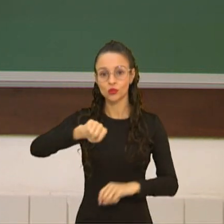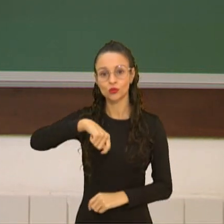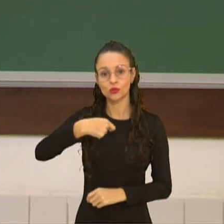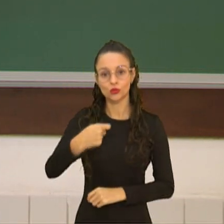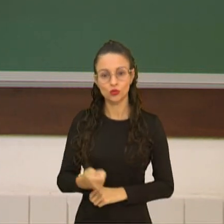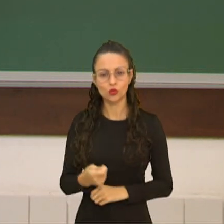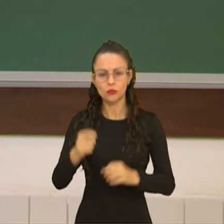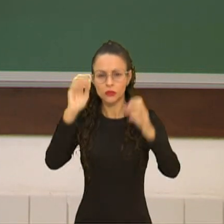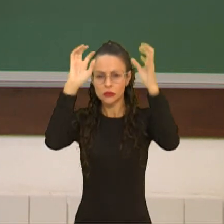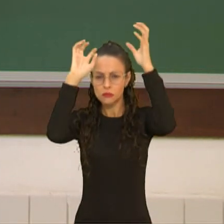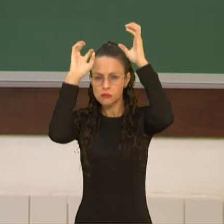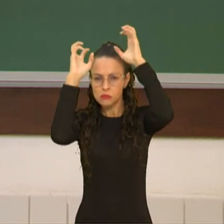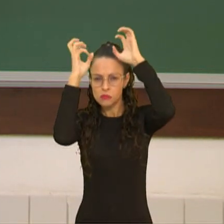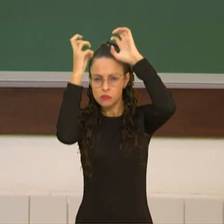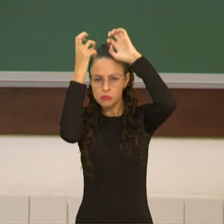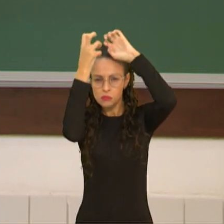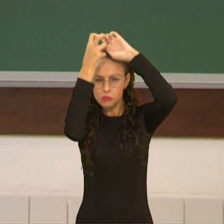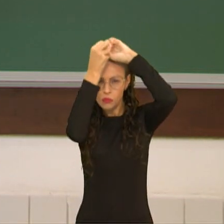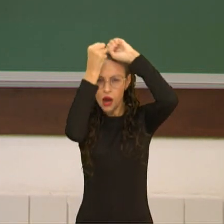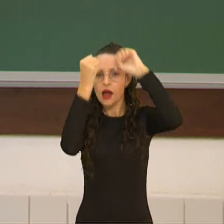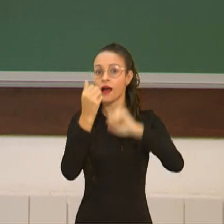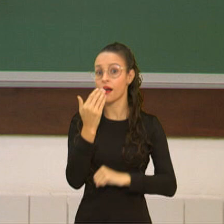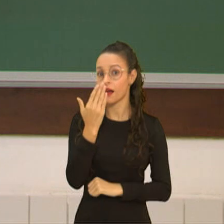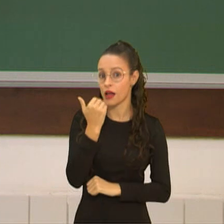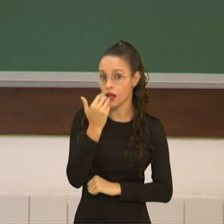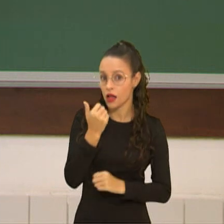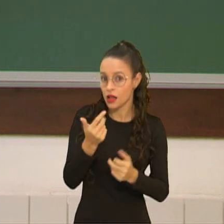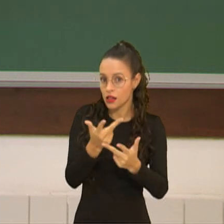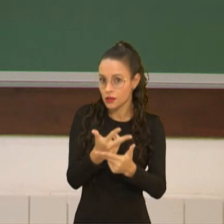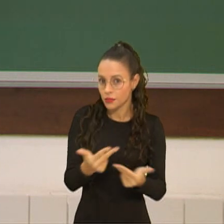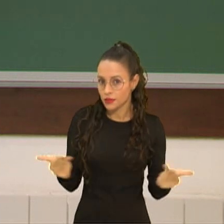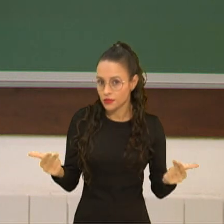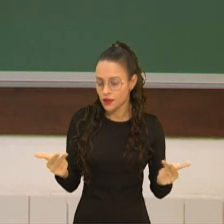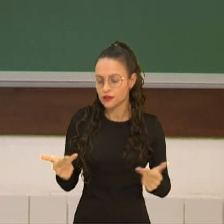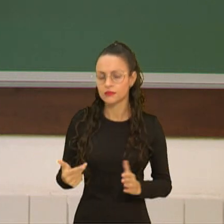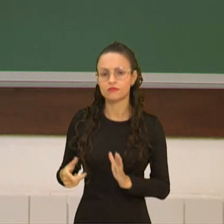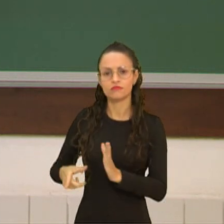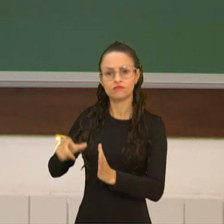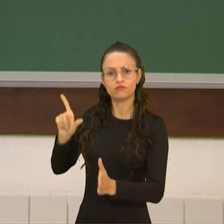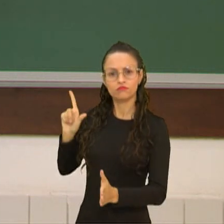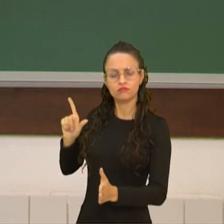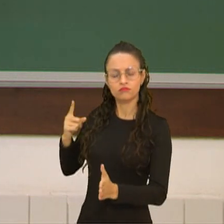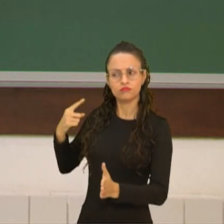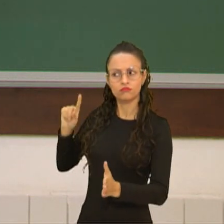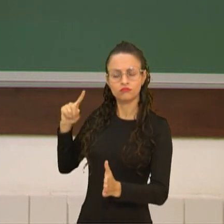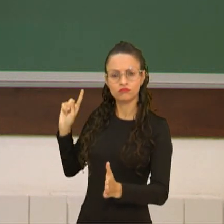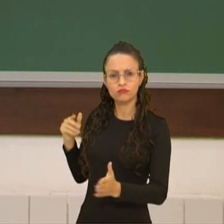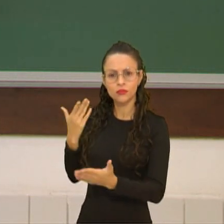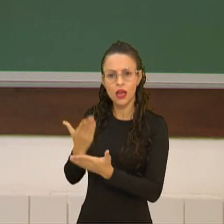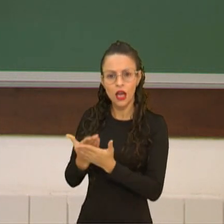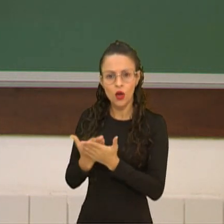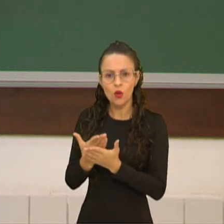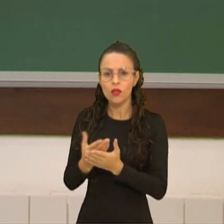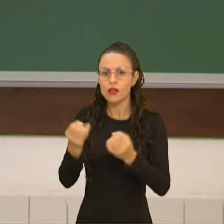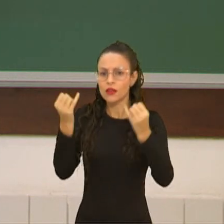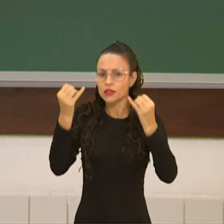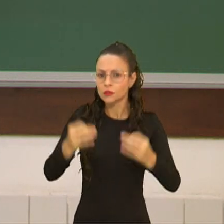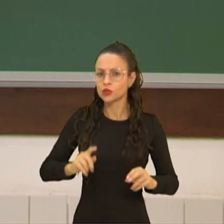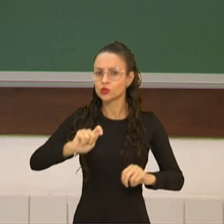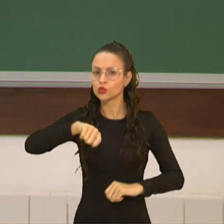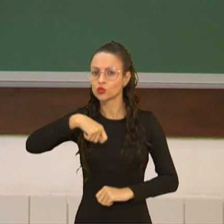sobre transtornos alimentares então já tem algumas aulas que nós estamos falando sobre nutrição